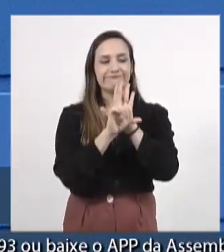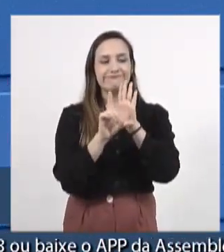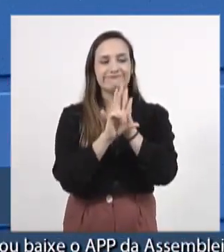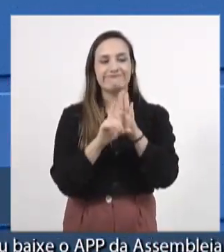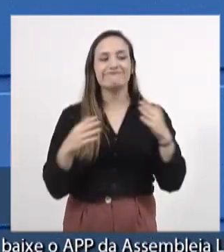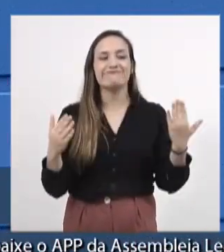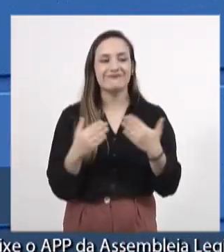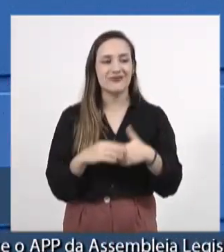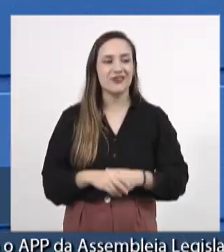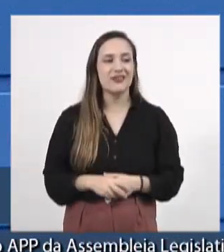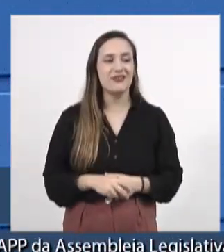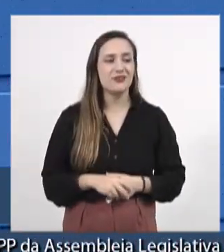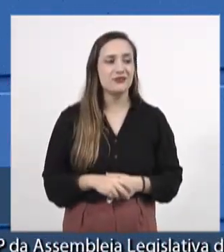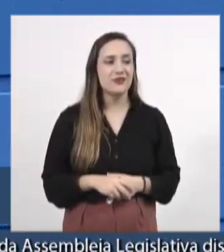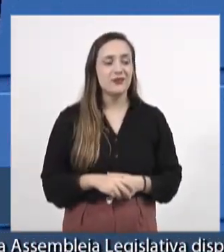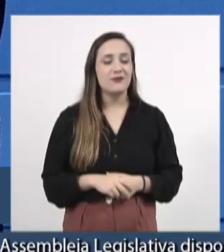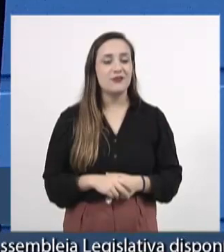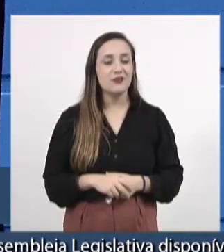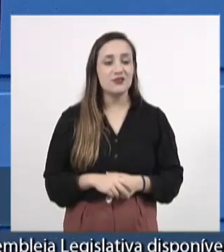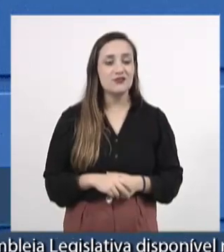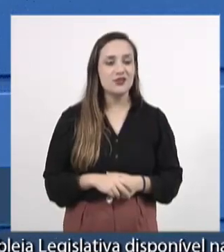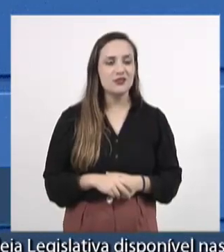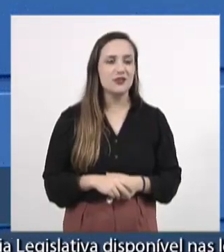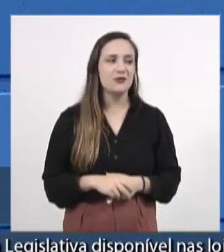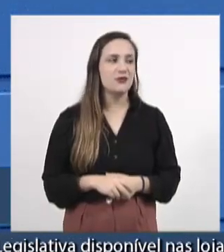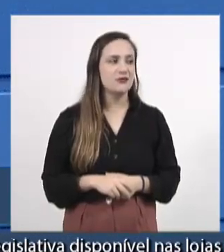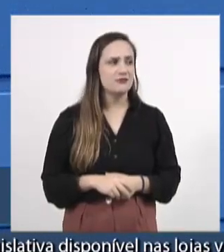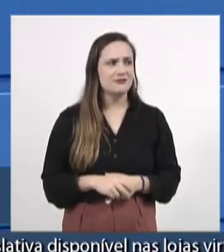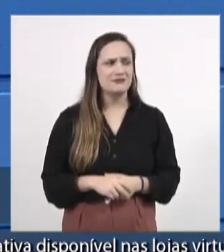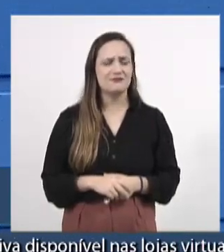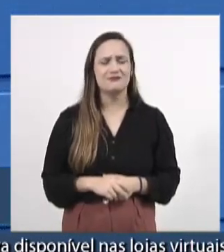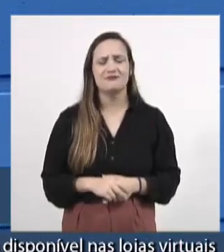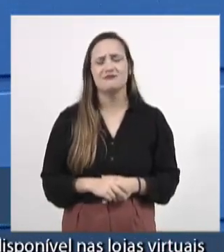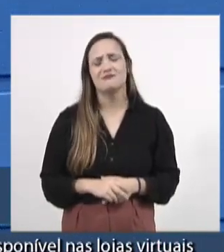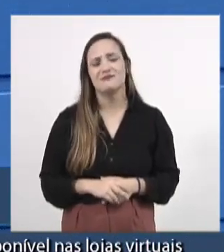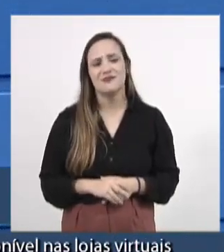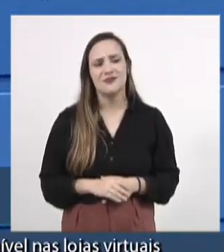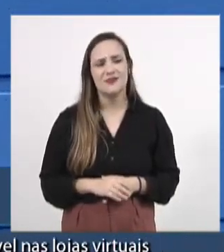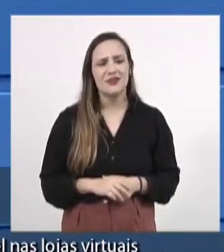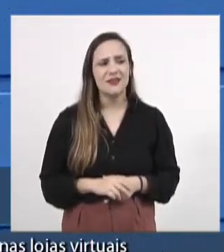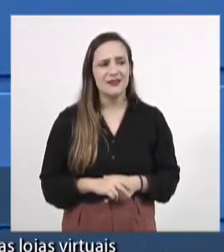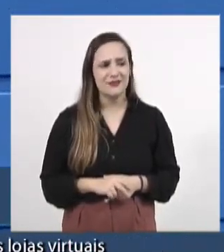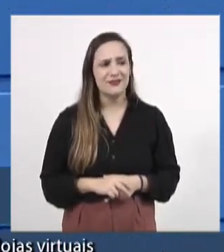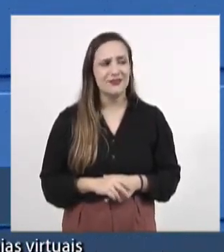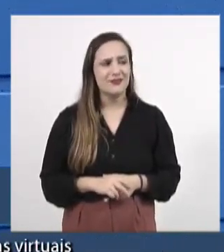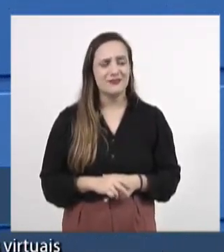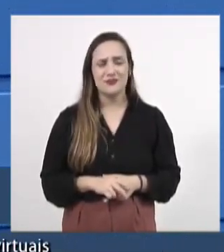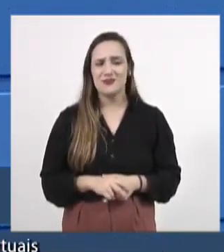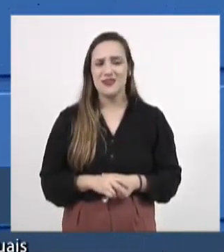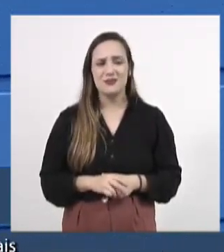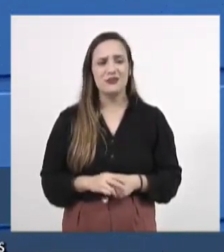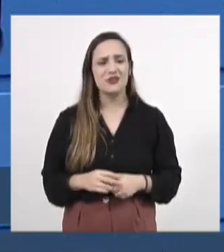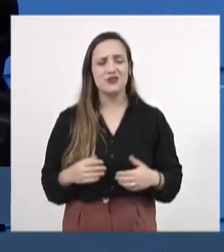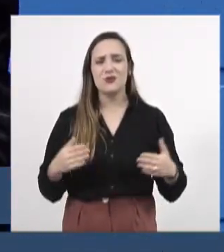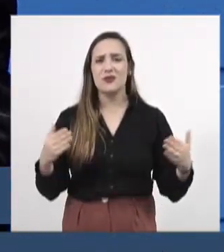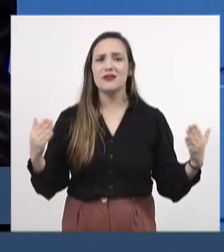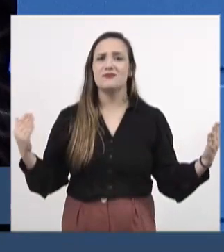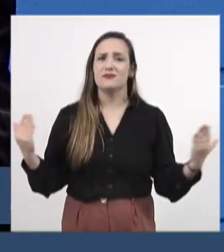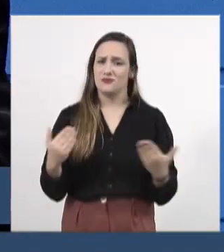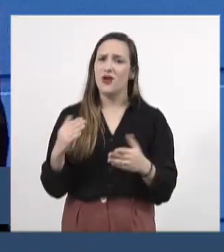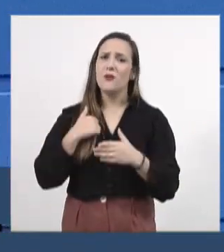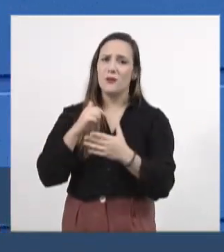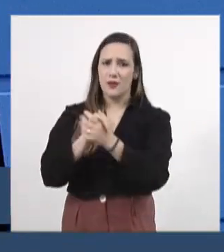não é diferente. Parabéns. Segundo, aproveitar a parte e a sua fala para fazer um